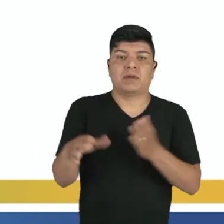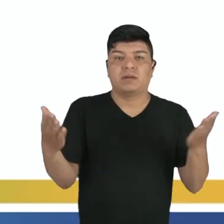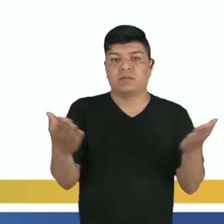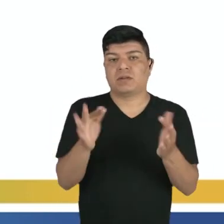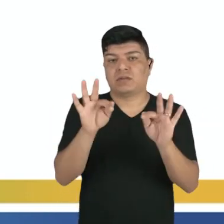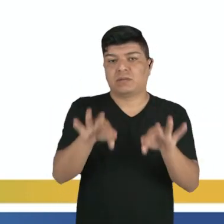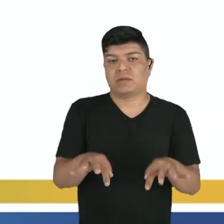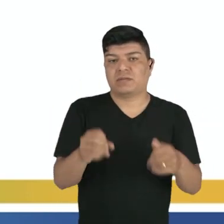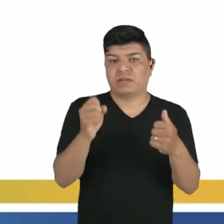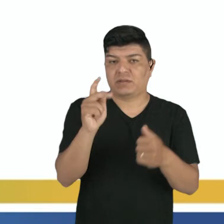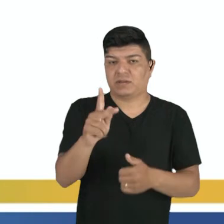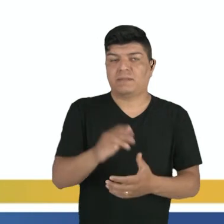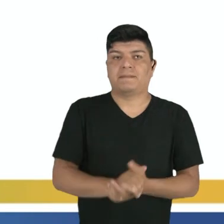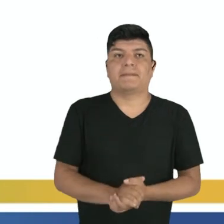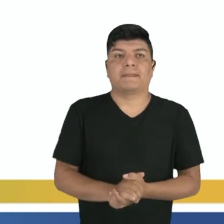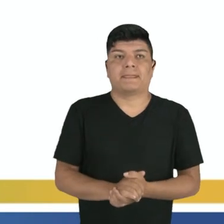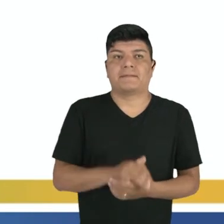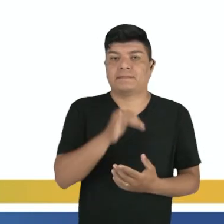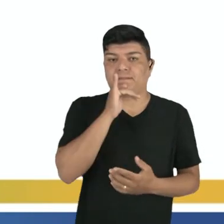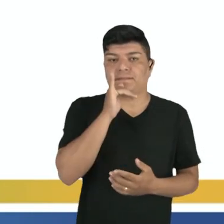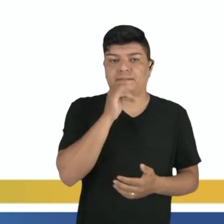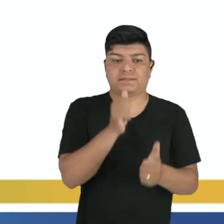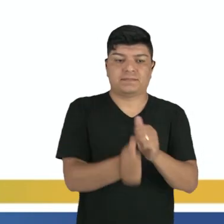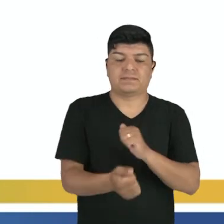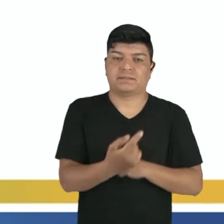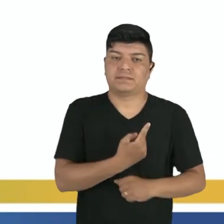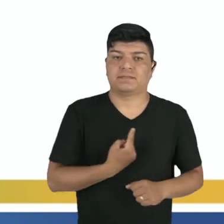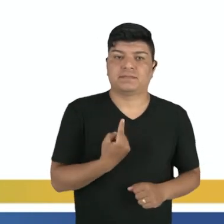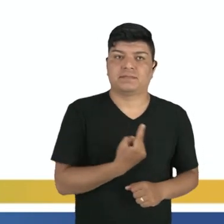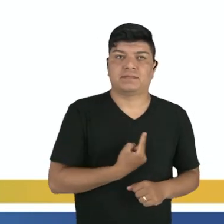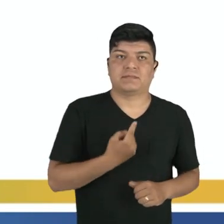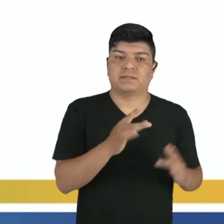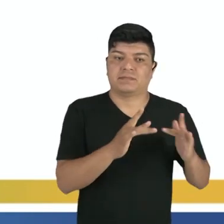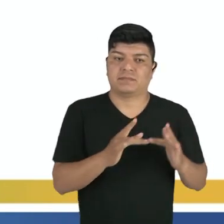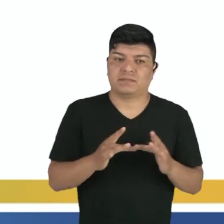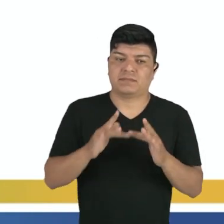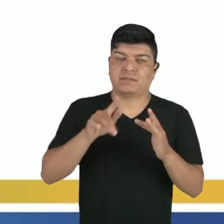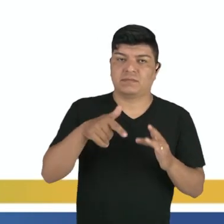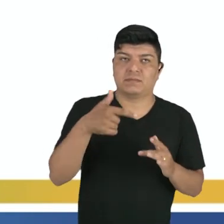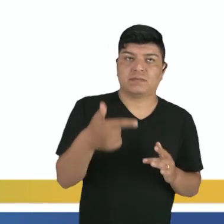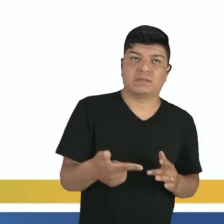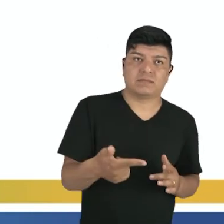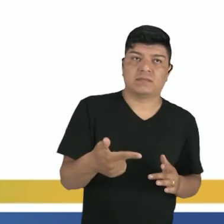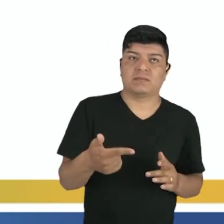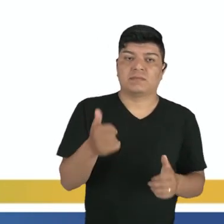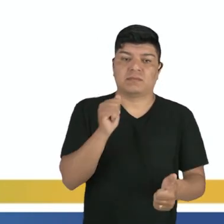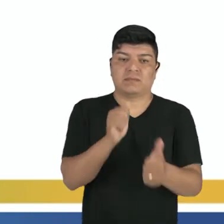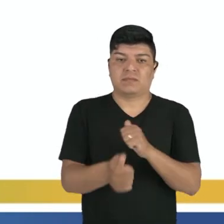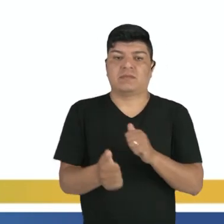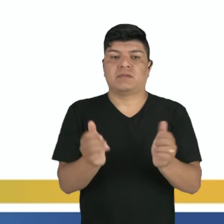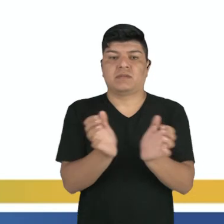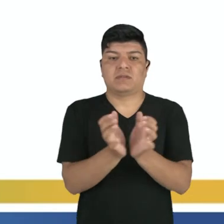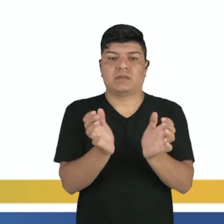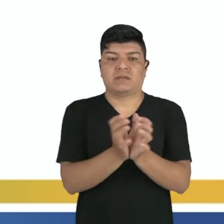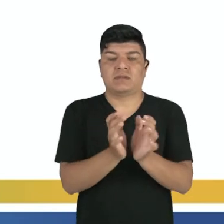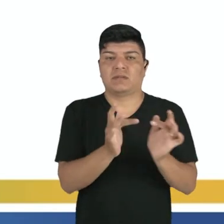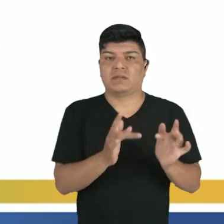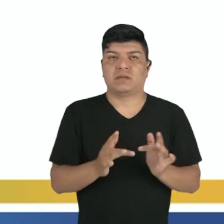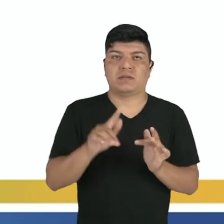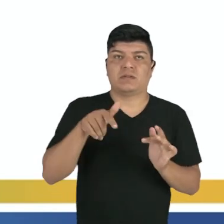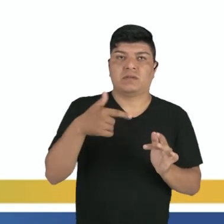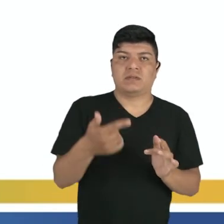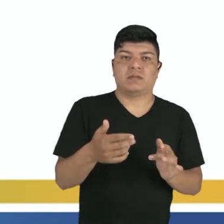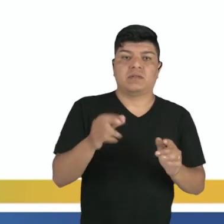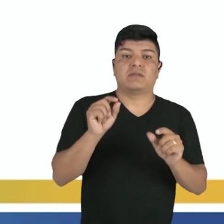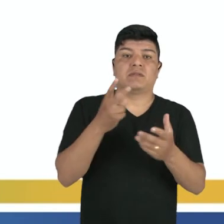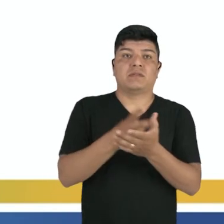pergunta para a gente finalizar são e podes individuais e interação com o oponente de esportes coletivos a integração